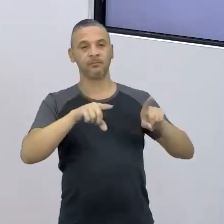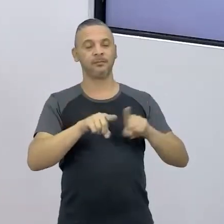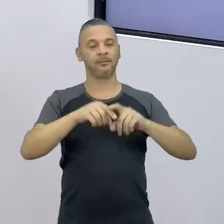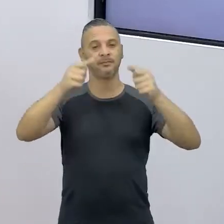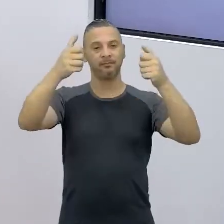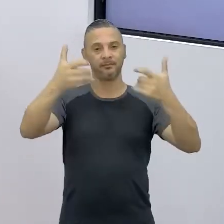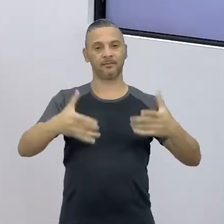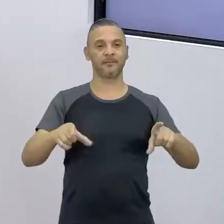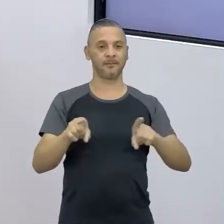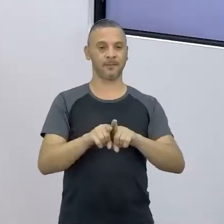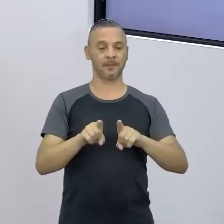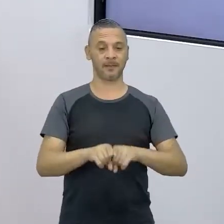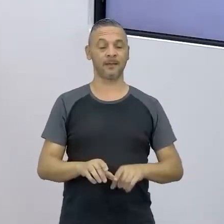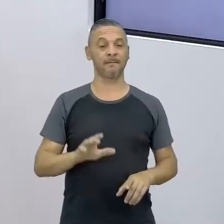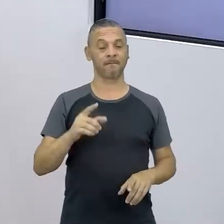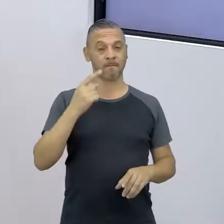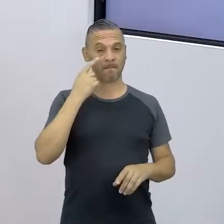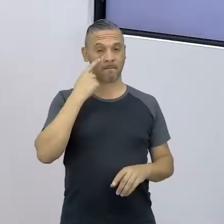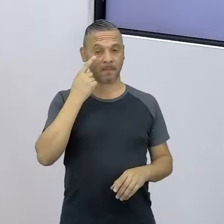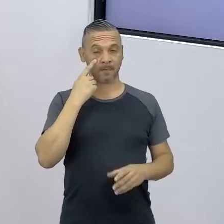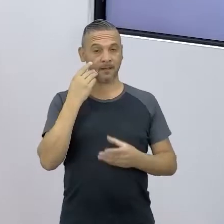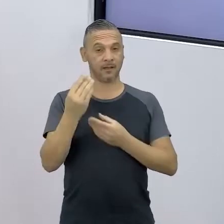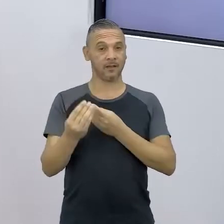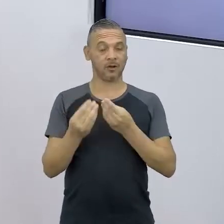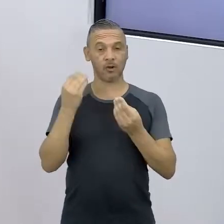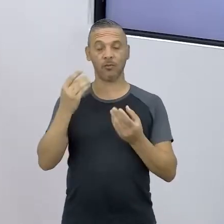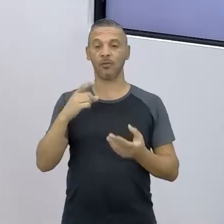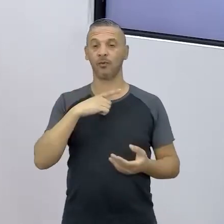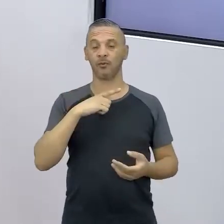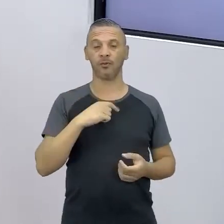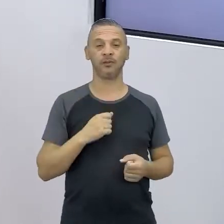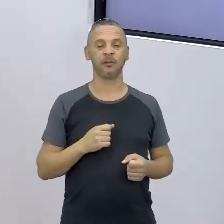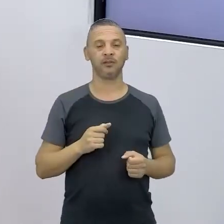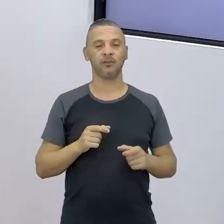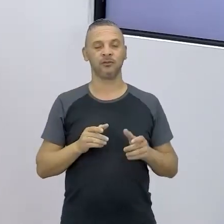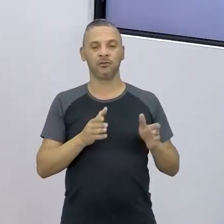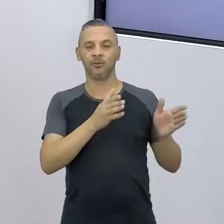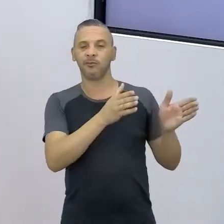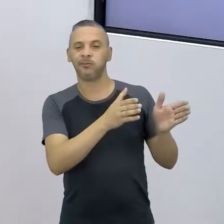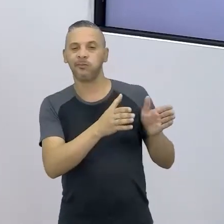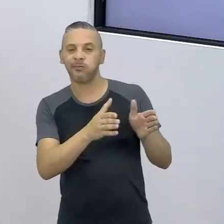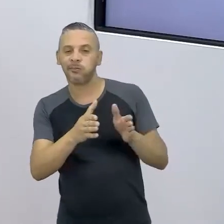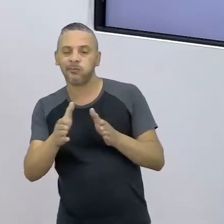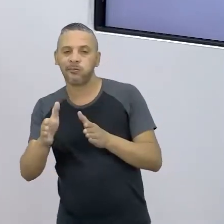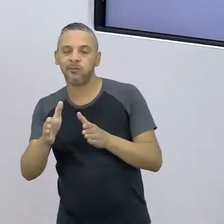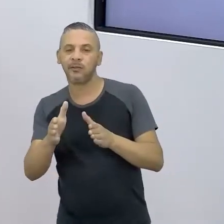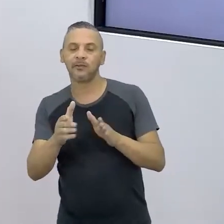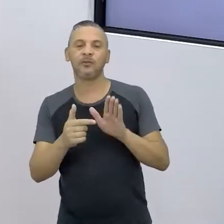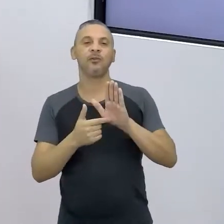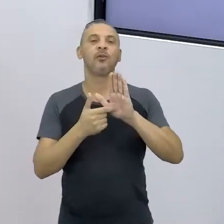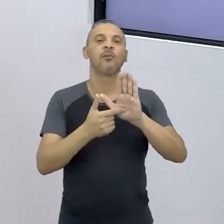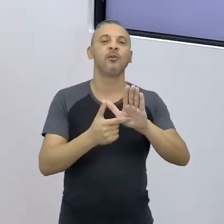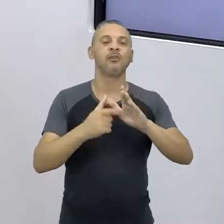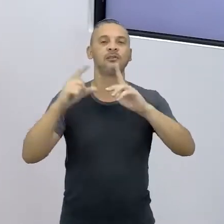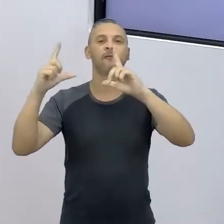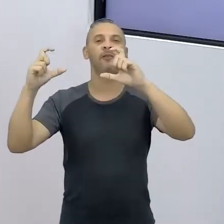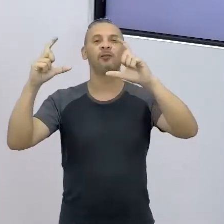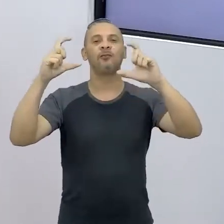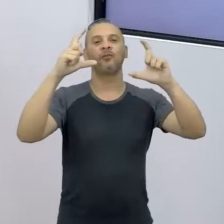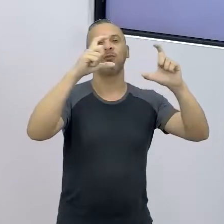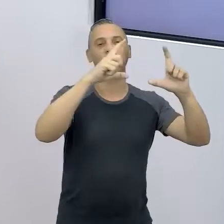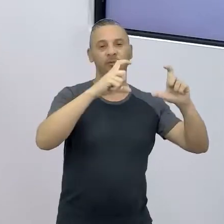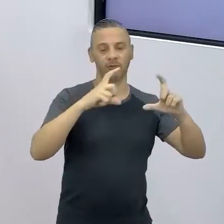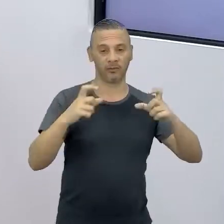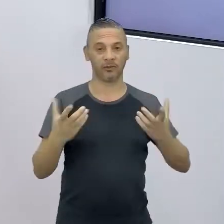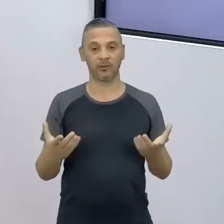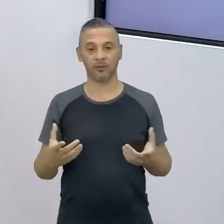aqui com a gente também. Para ilustrar a nossa mostra, eu trouxe um curto vídeo da ONU sobre uma mostra de fotografia.